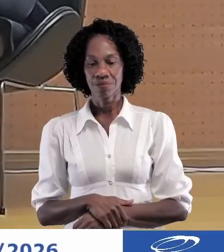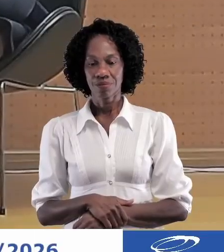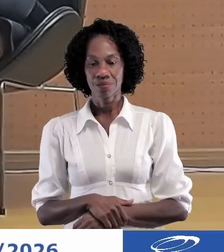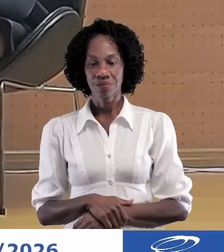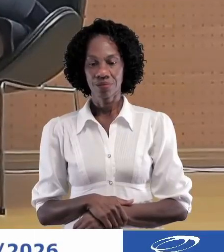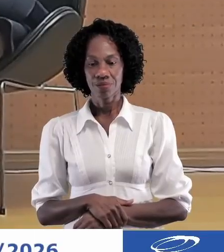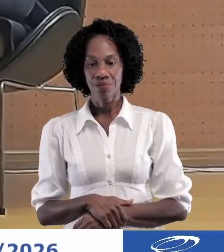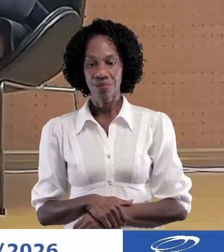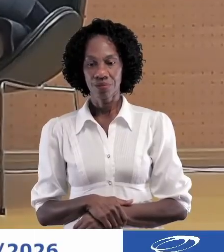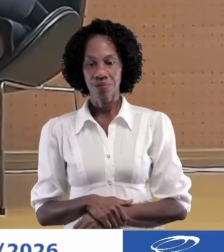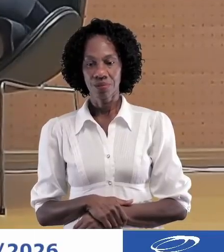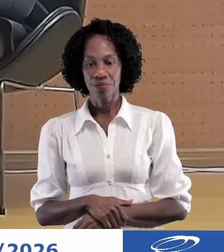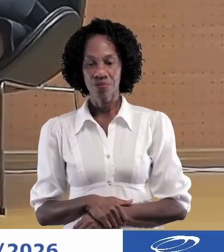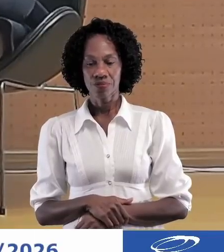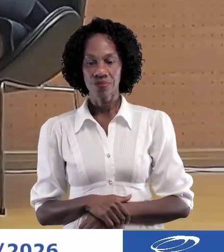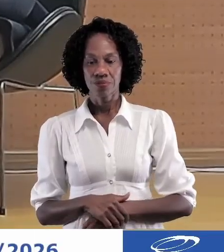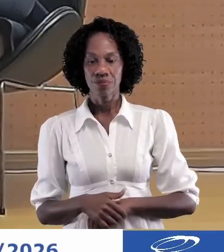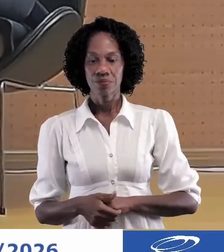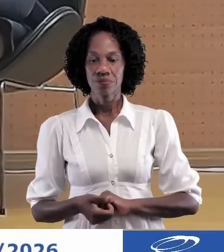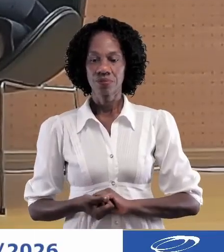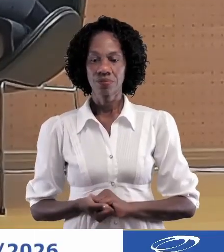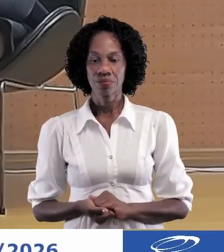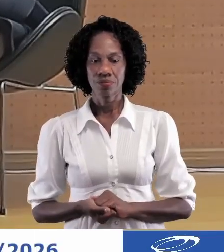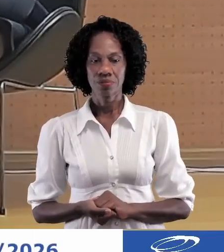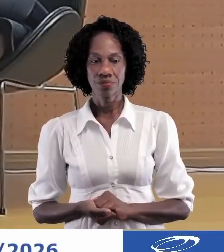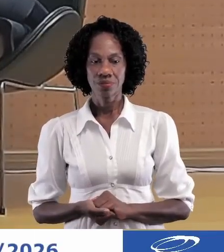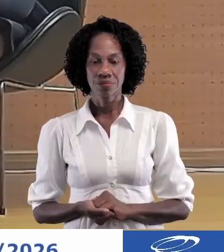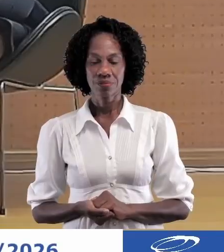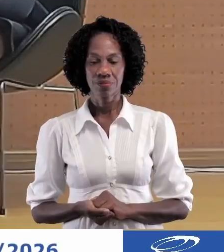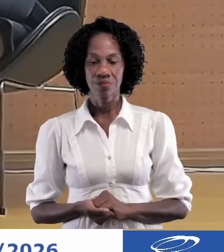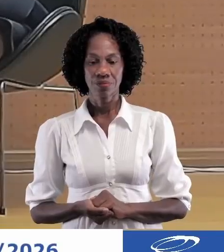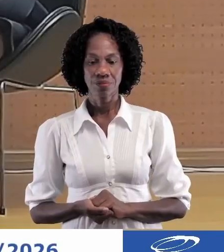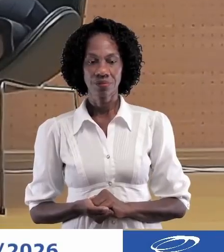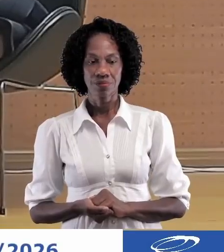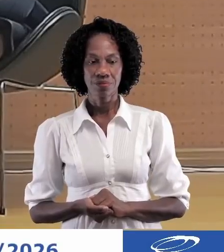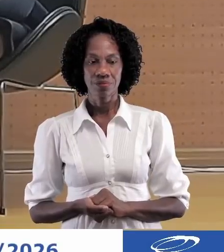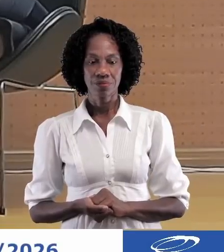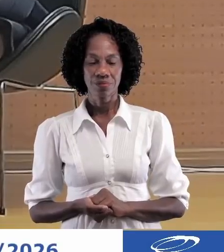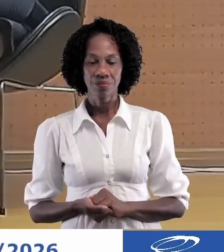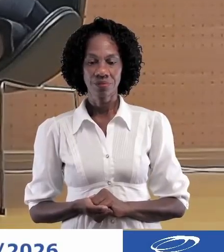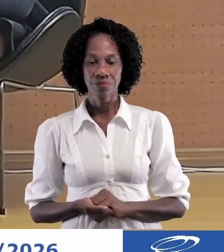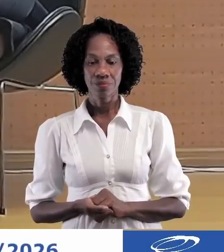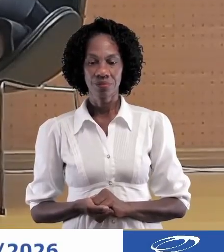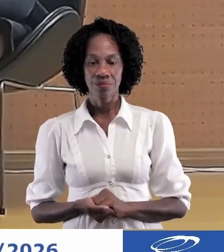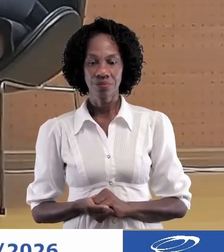What is your opinion about the use of prophylactic topical antibiotics in spine